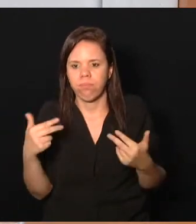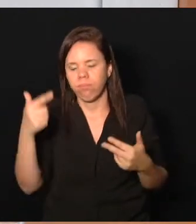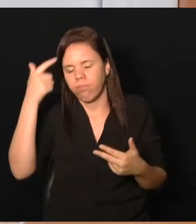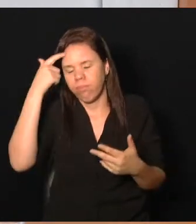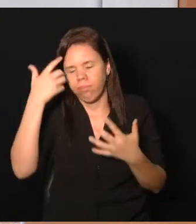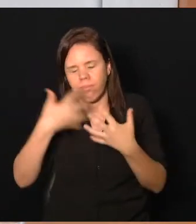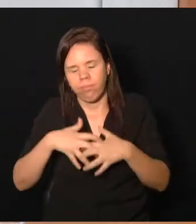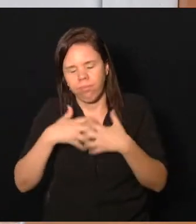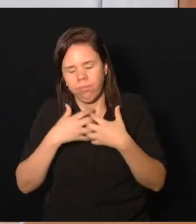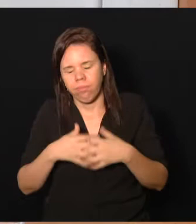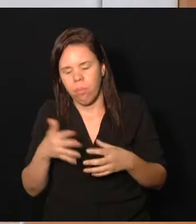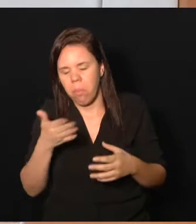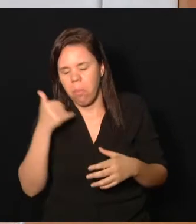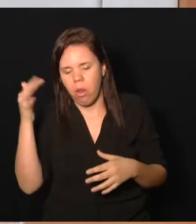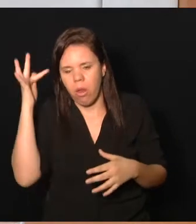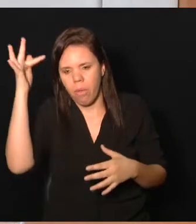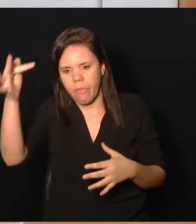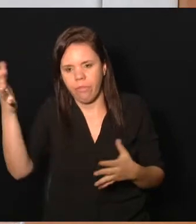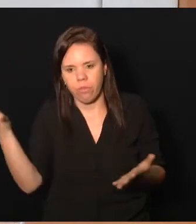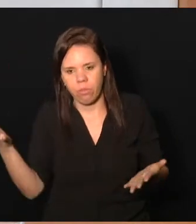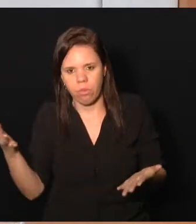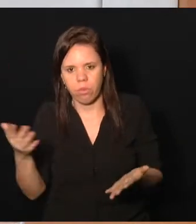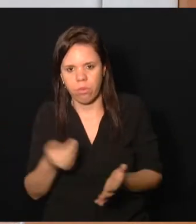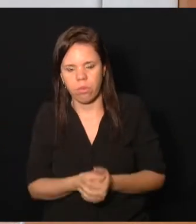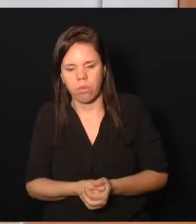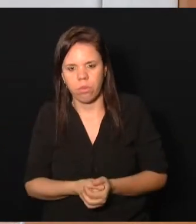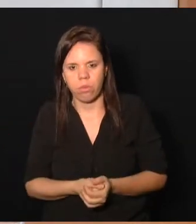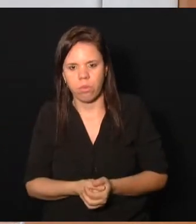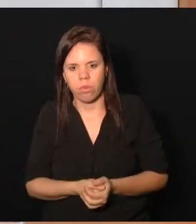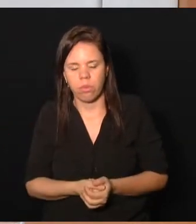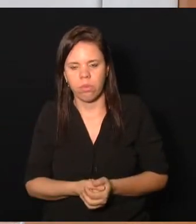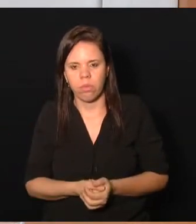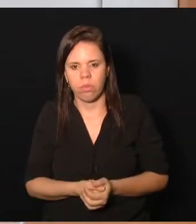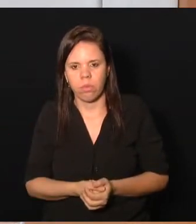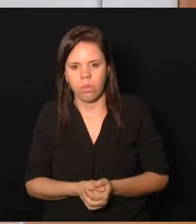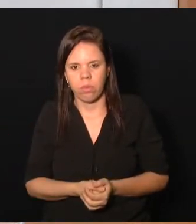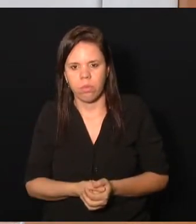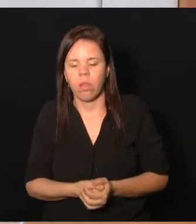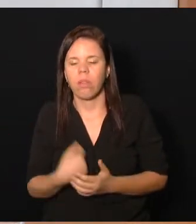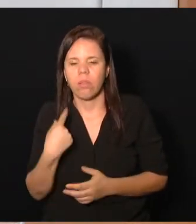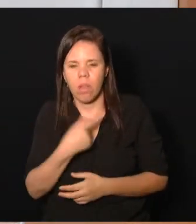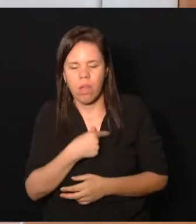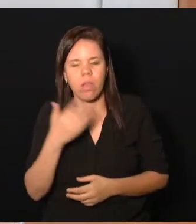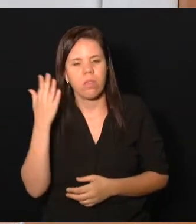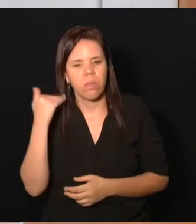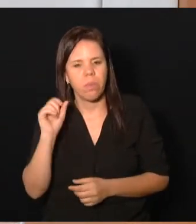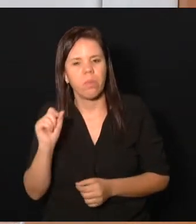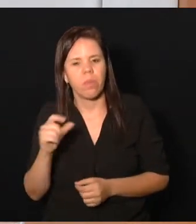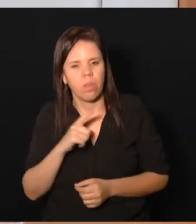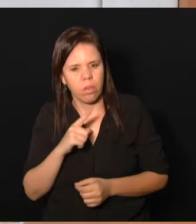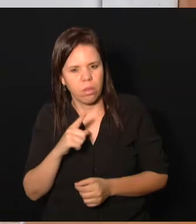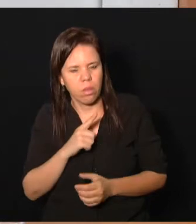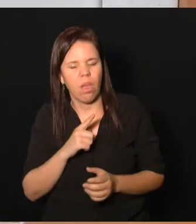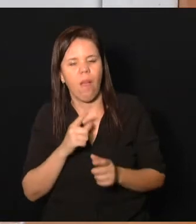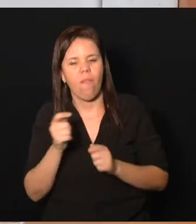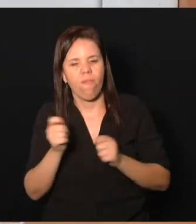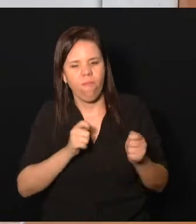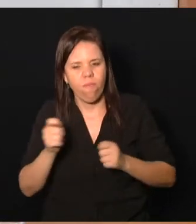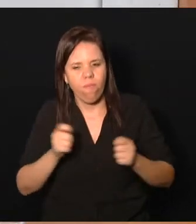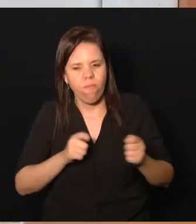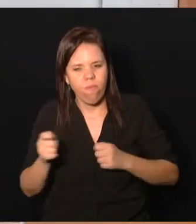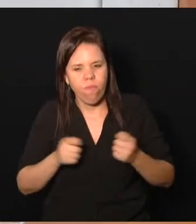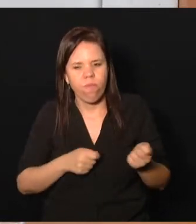como ponto de melhoria para o futuro. Né? Essa previsão. A gente sabe que tem a receita, o orçamento, que às vezes